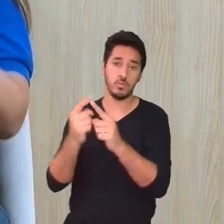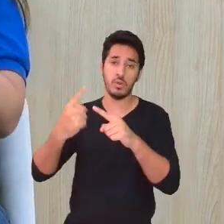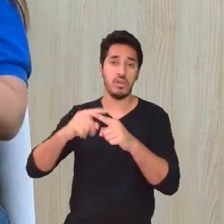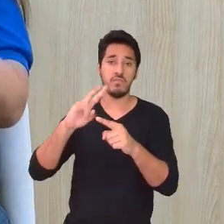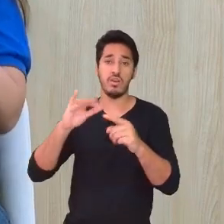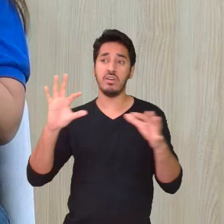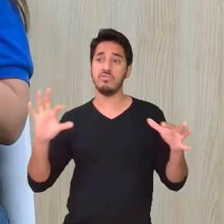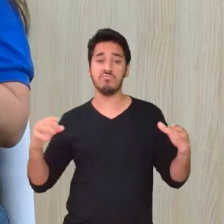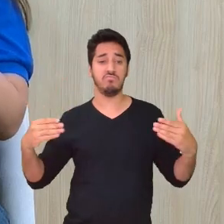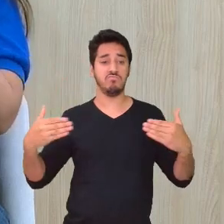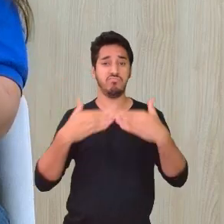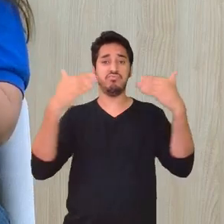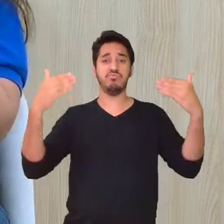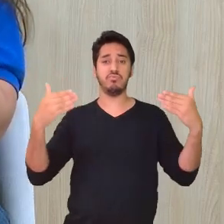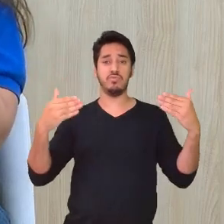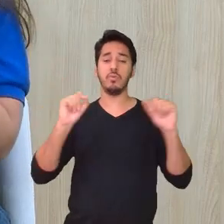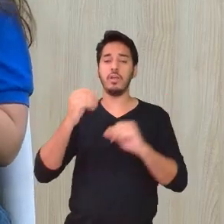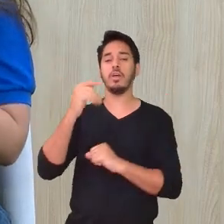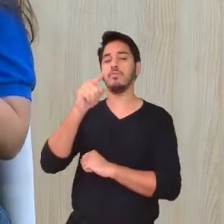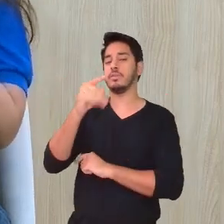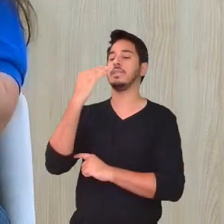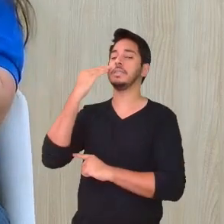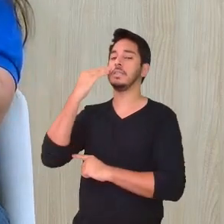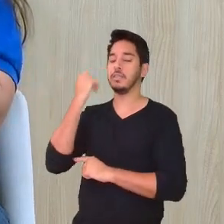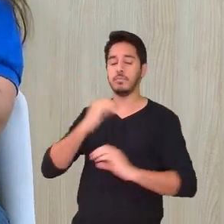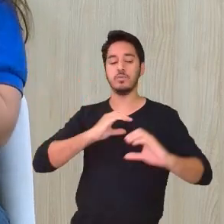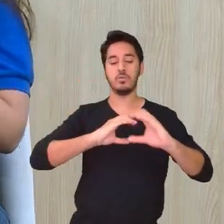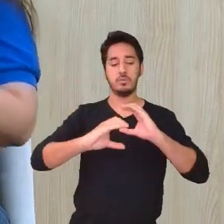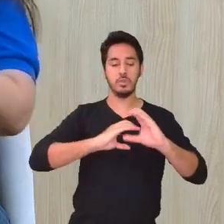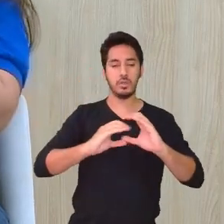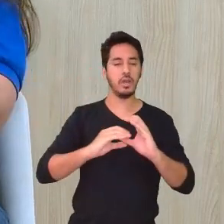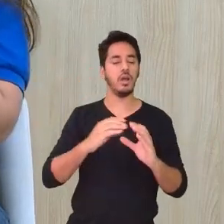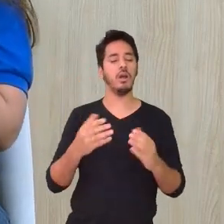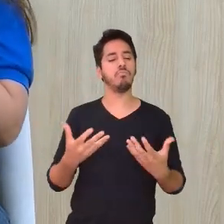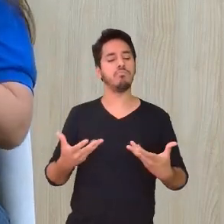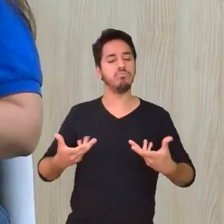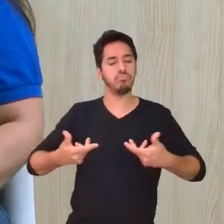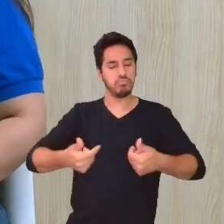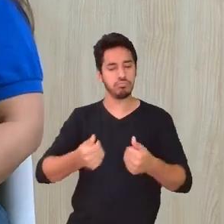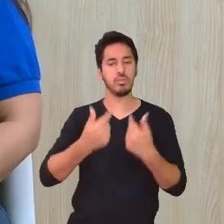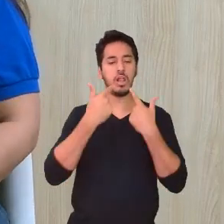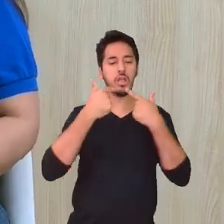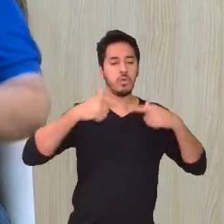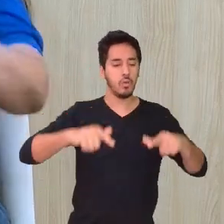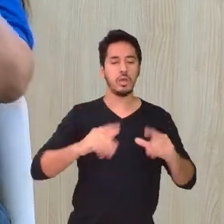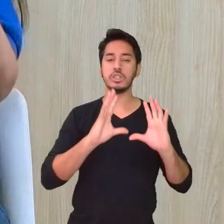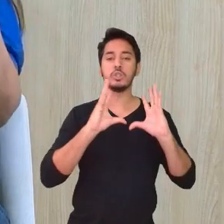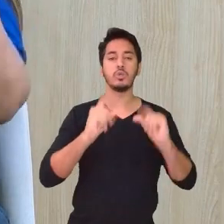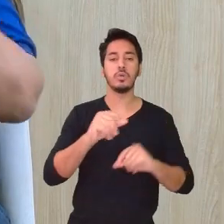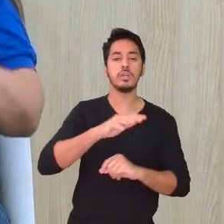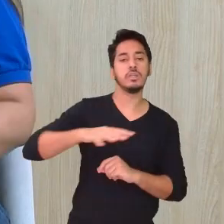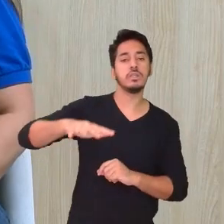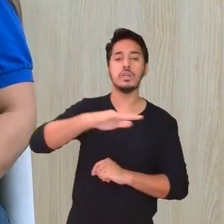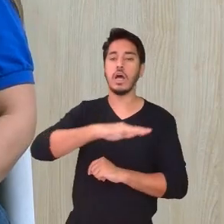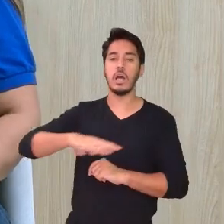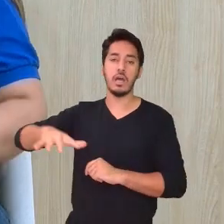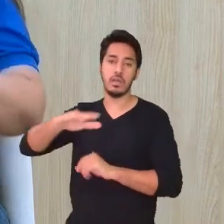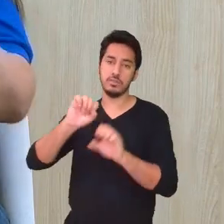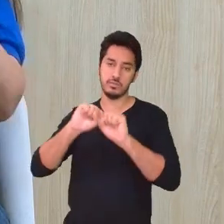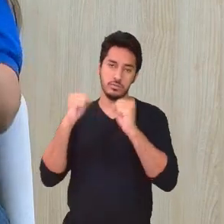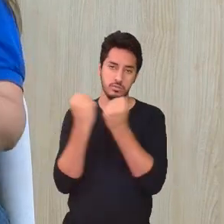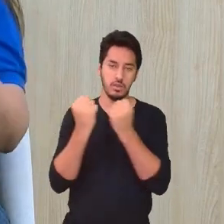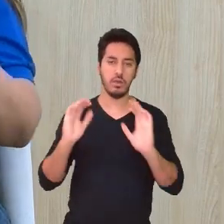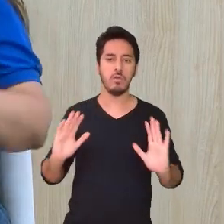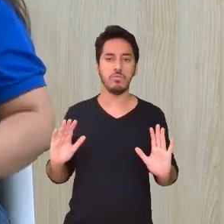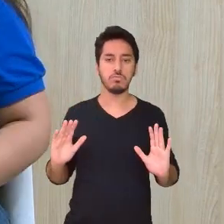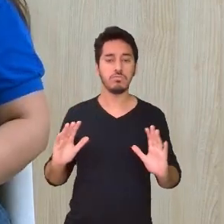letramento. O letramento é você saber se comunicar e dominar a linguagem em todos os contextos sociais, em